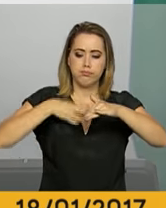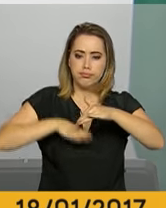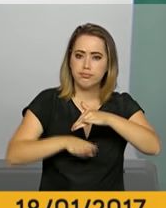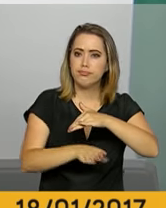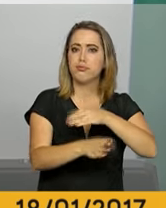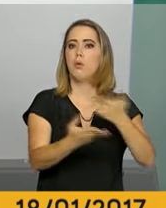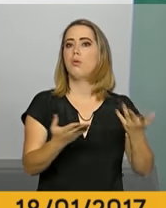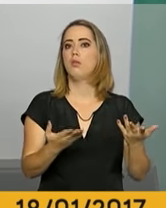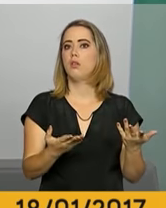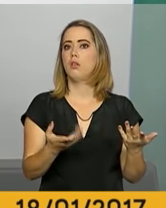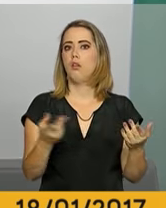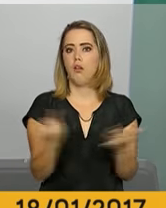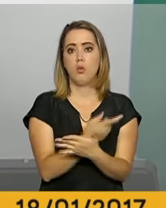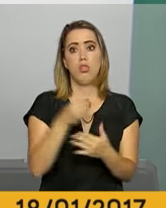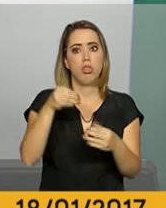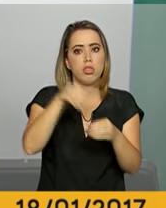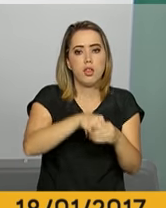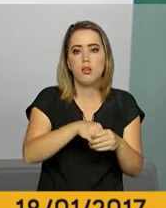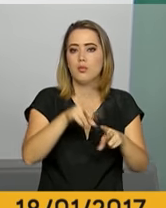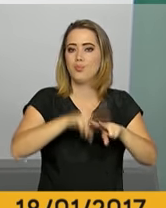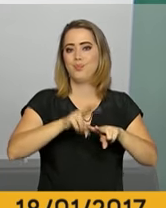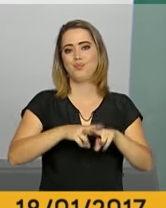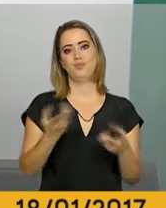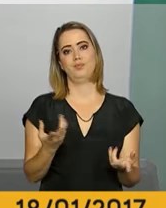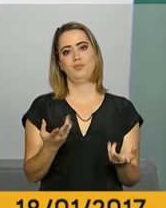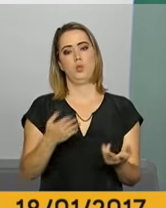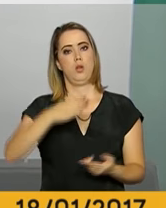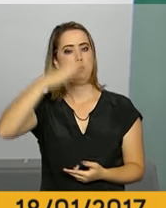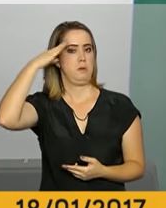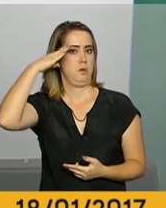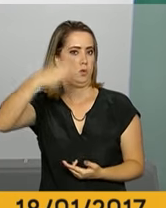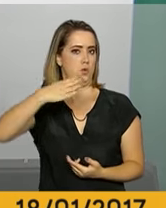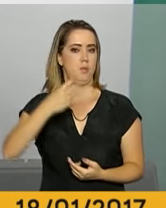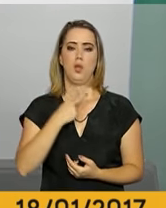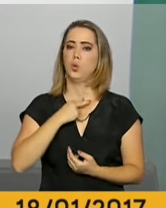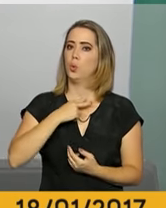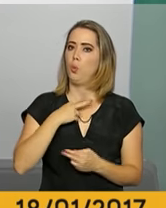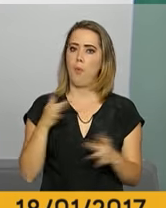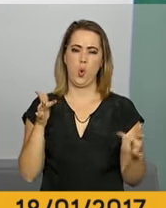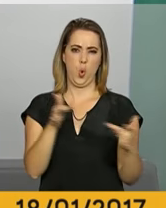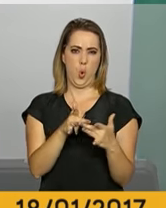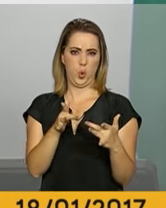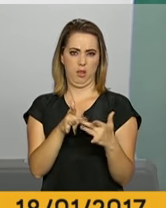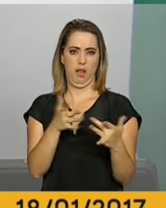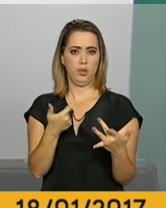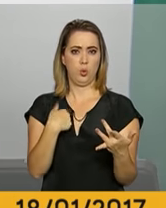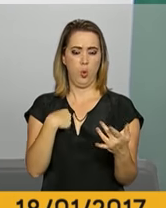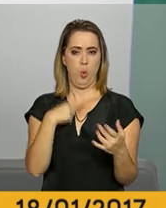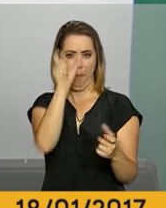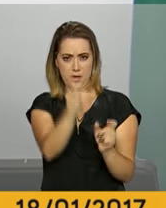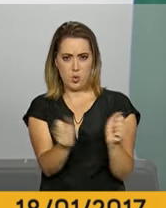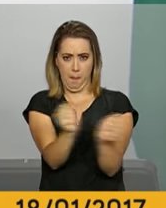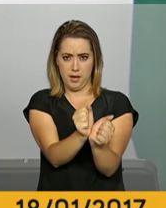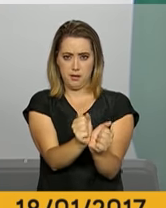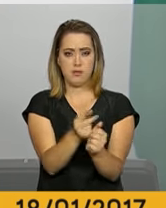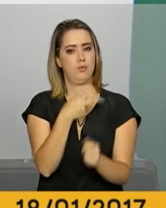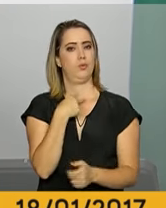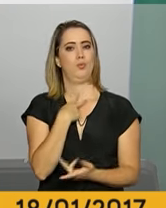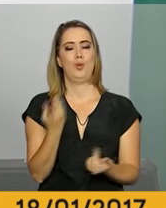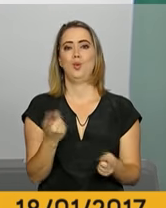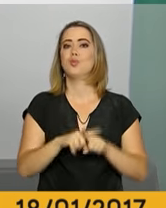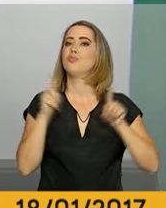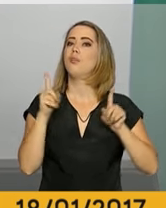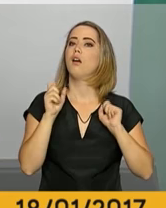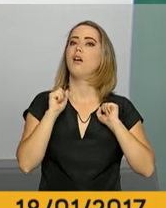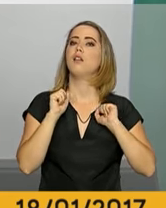penso que as Forças Armadas podem fazer. Elas não podem ter contato com os presos, não vão cuidar dos presos, evidentemente, mas